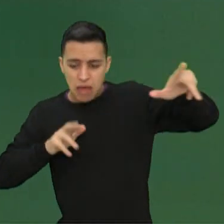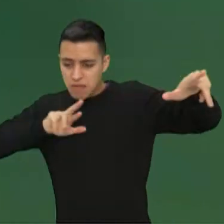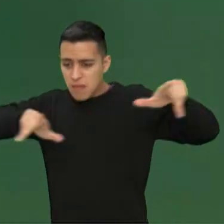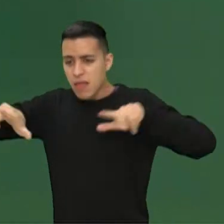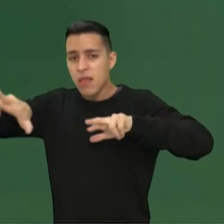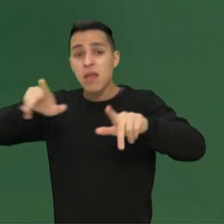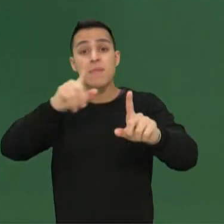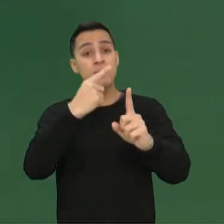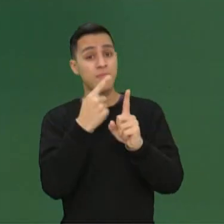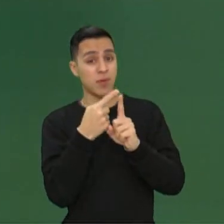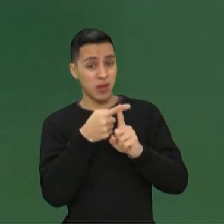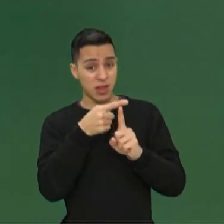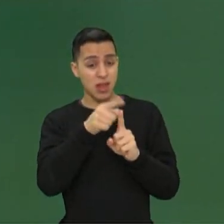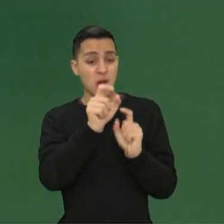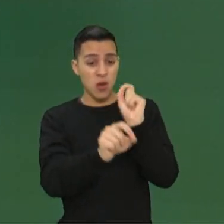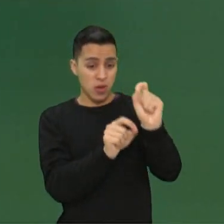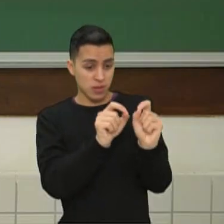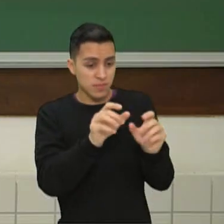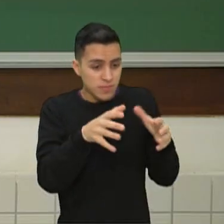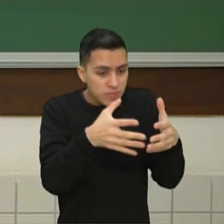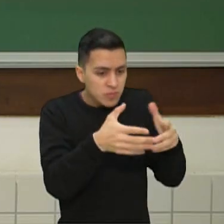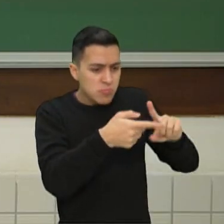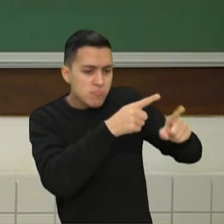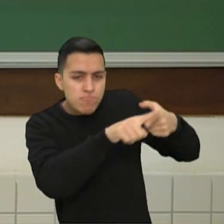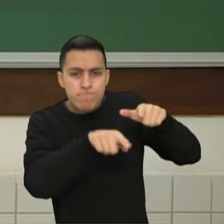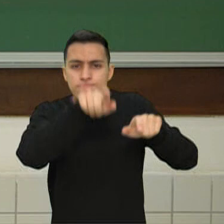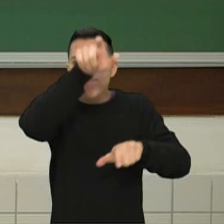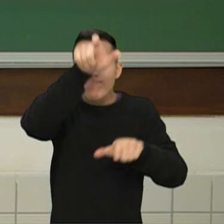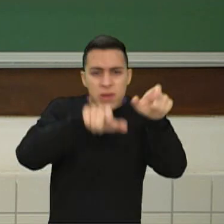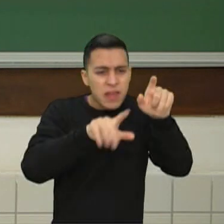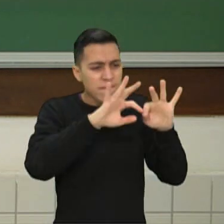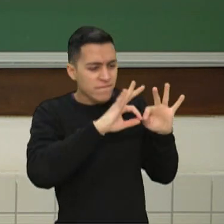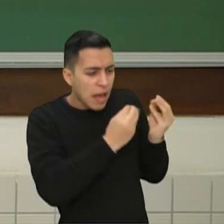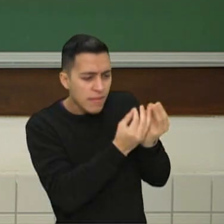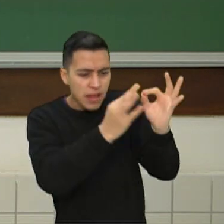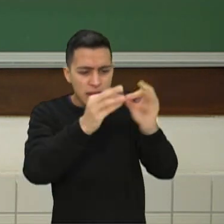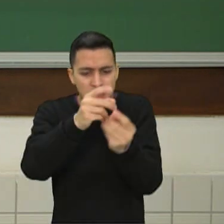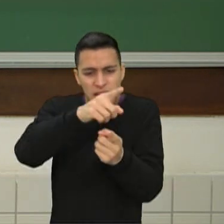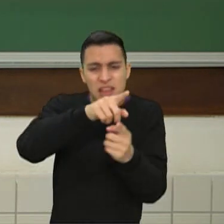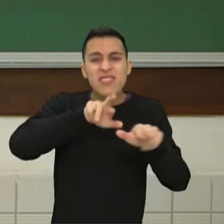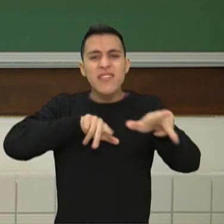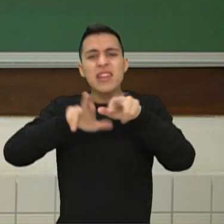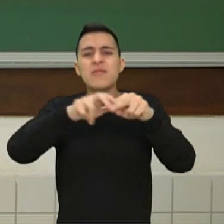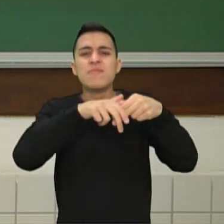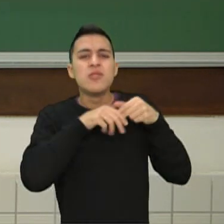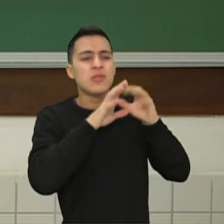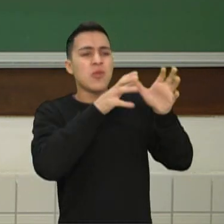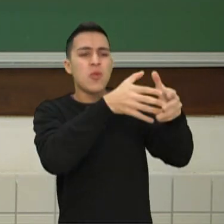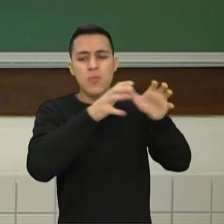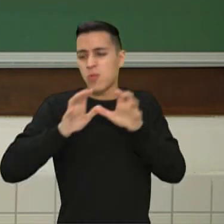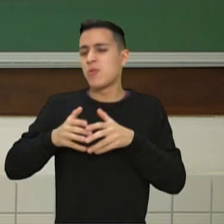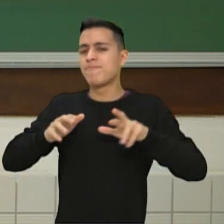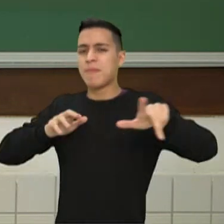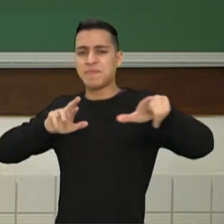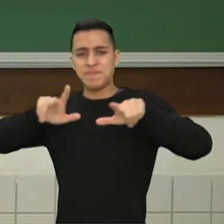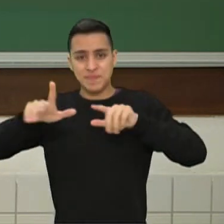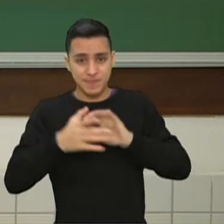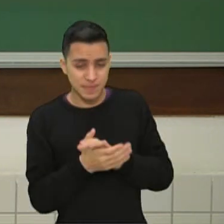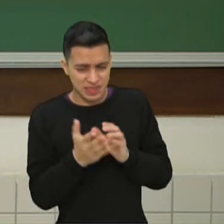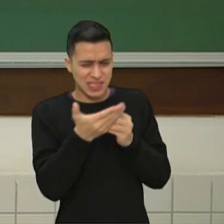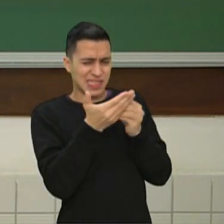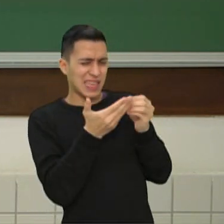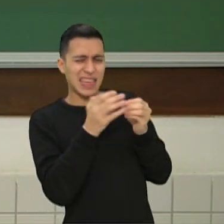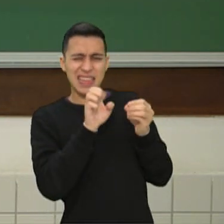Por quê? Porque se formou a partir de indivíduos e de famílias diferentes, tá? O Estado vai ser,